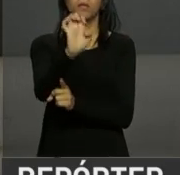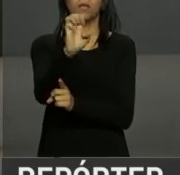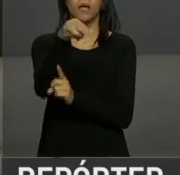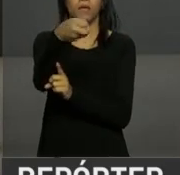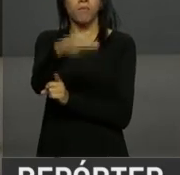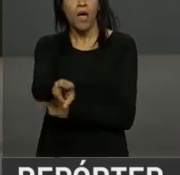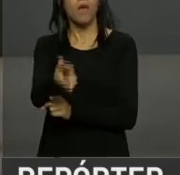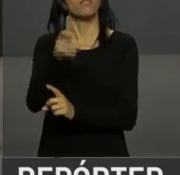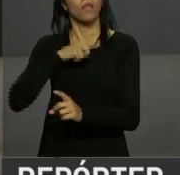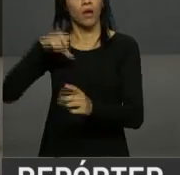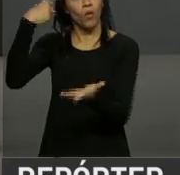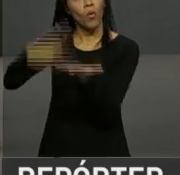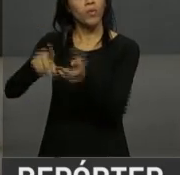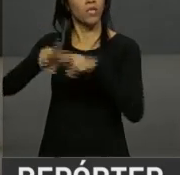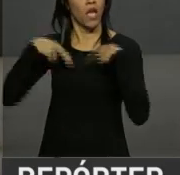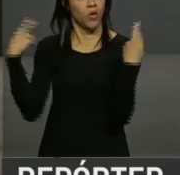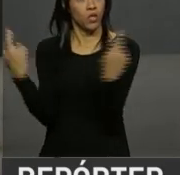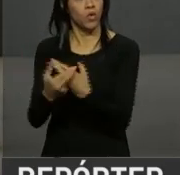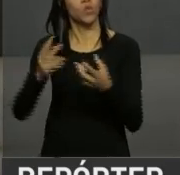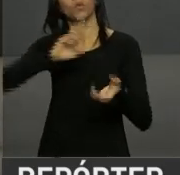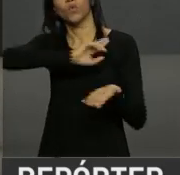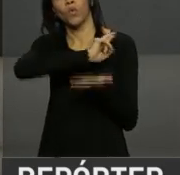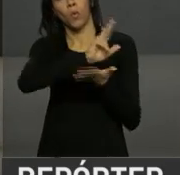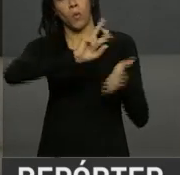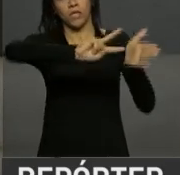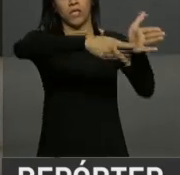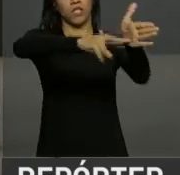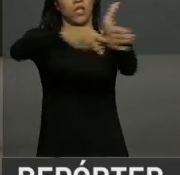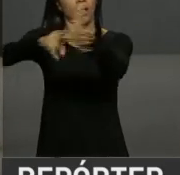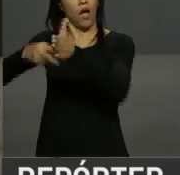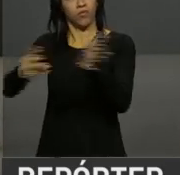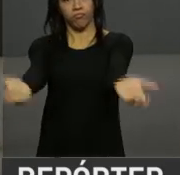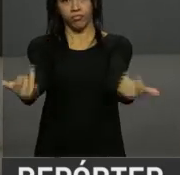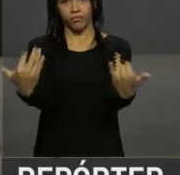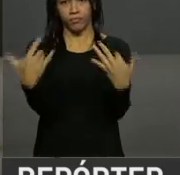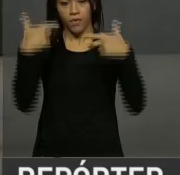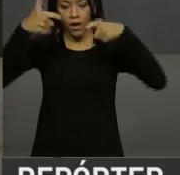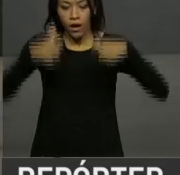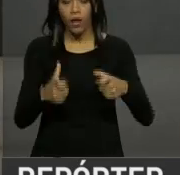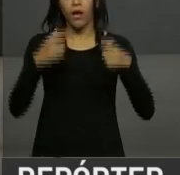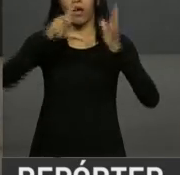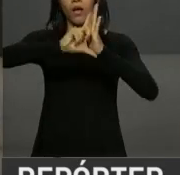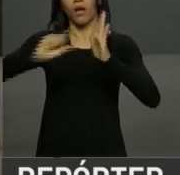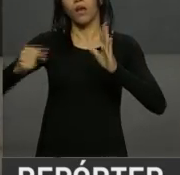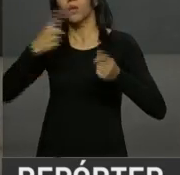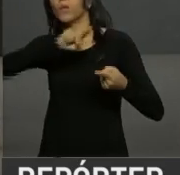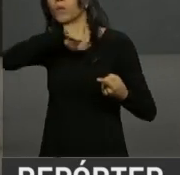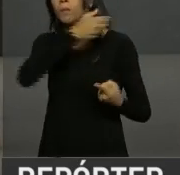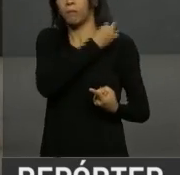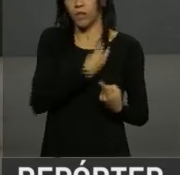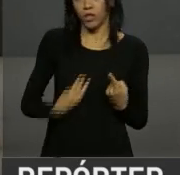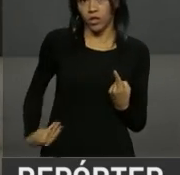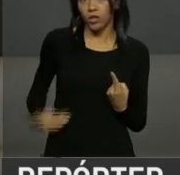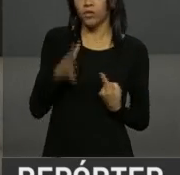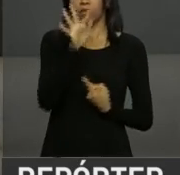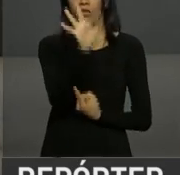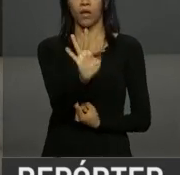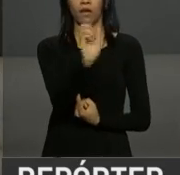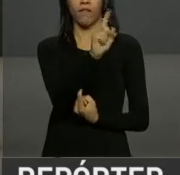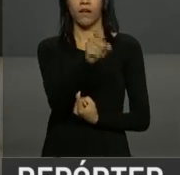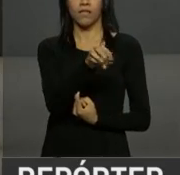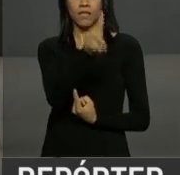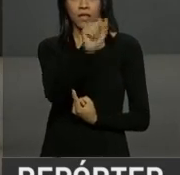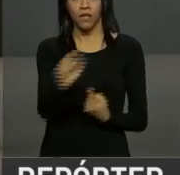com representantes de centrais sindicais aqui no Palácio do Planalto, ao lado aí dos ministros da Fazenda, Henrique Meirelles,